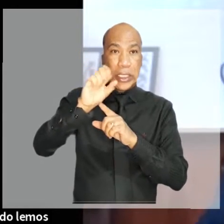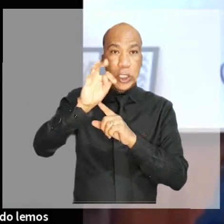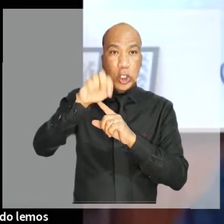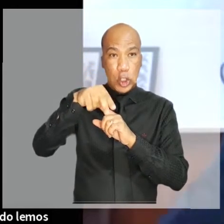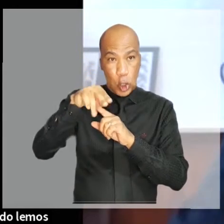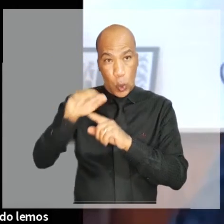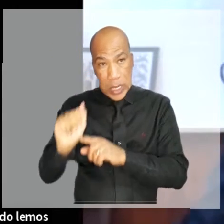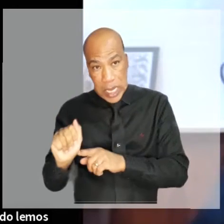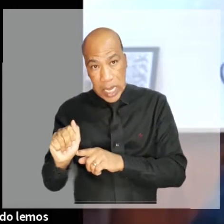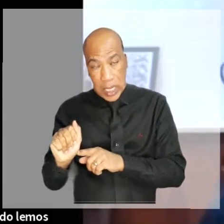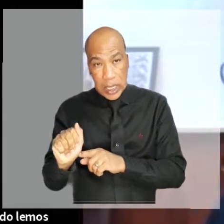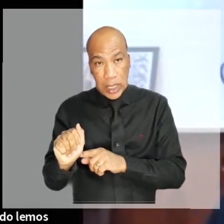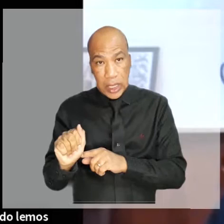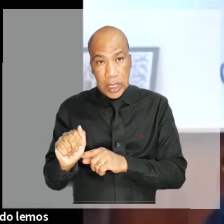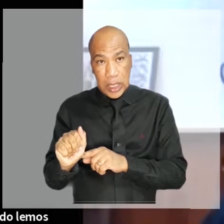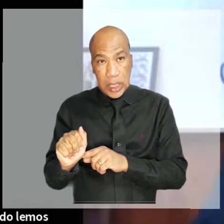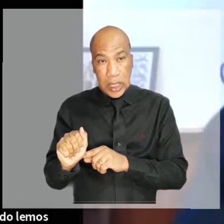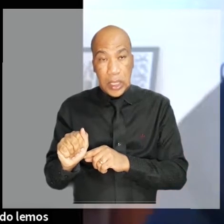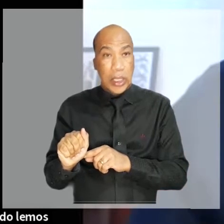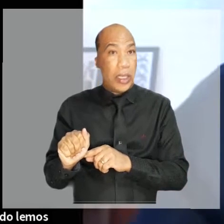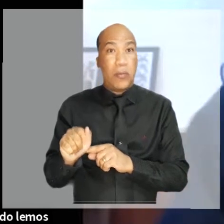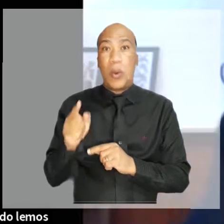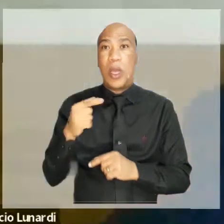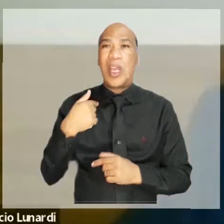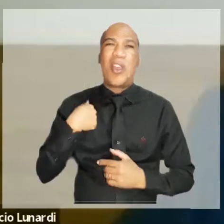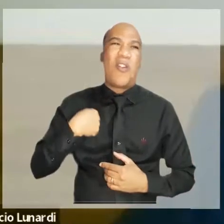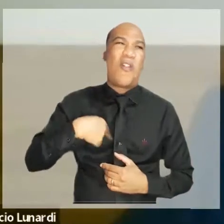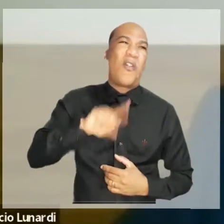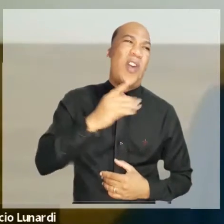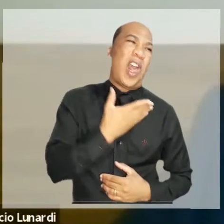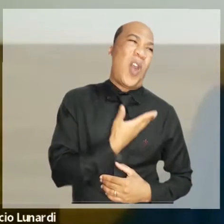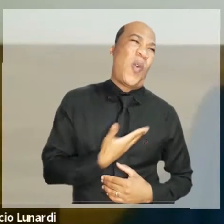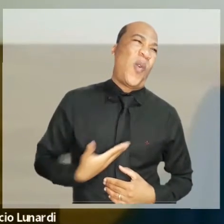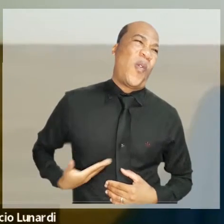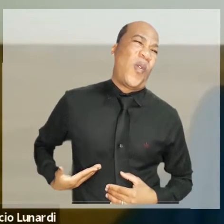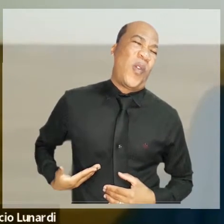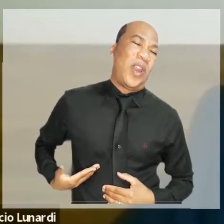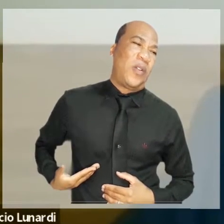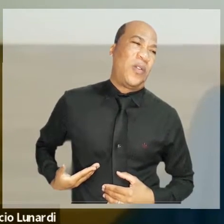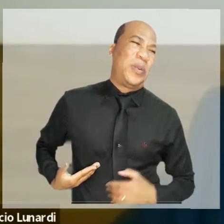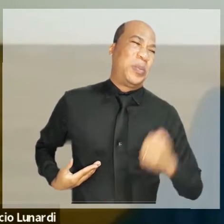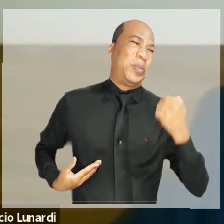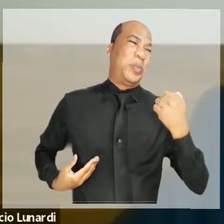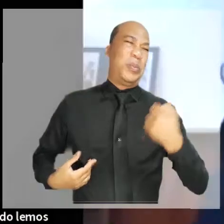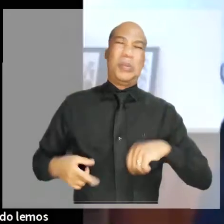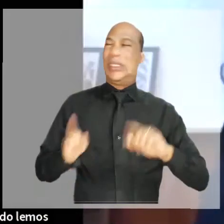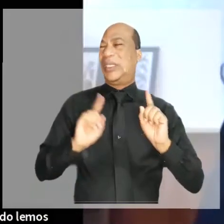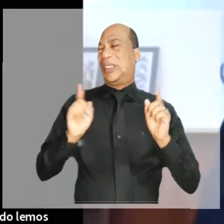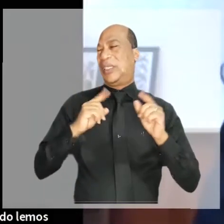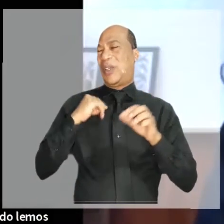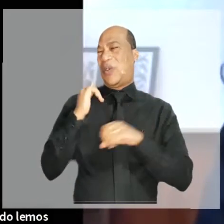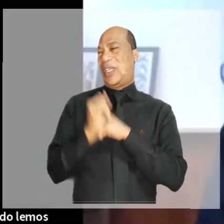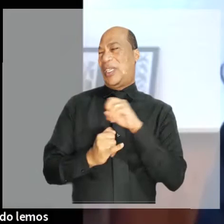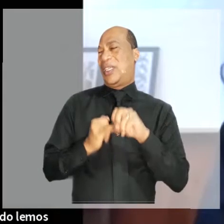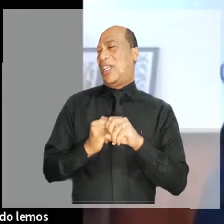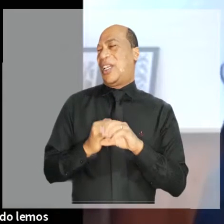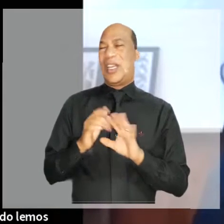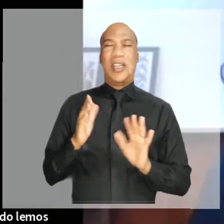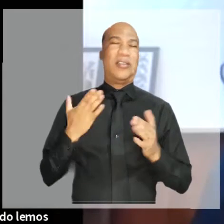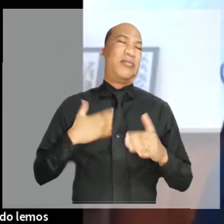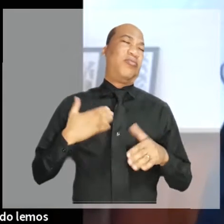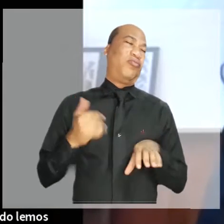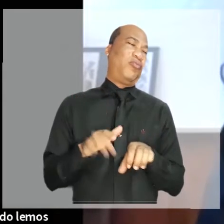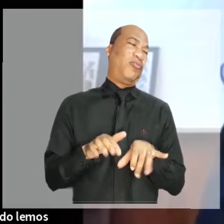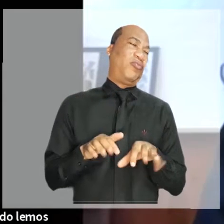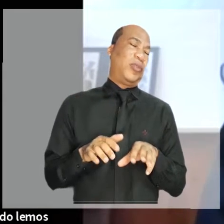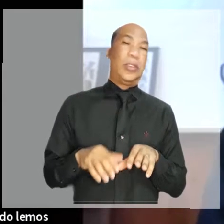As únicas duas coisas que eles até brincam que você precisa ir no poder público é para comprar e vender um imóvel e para